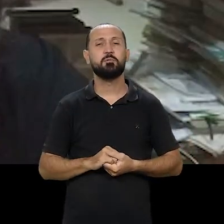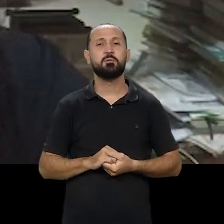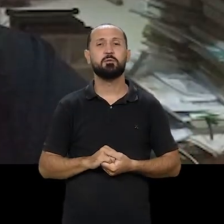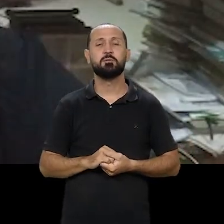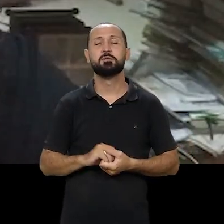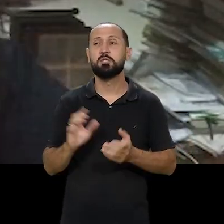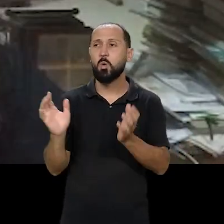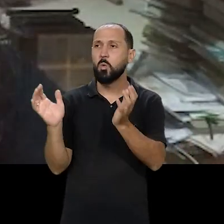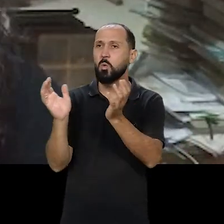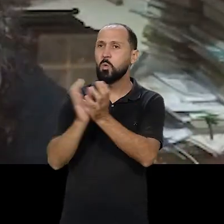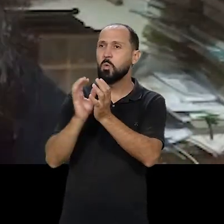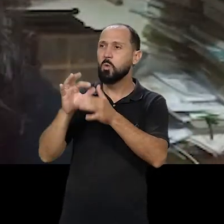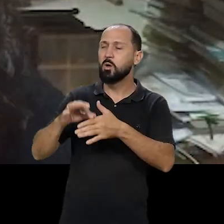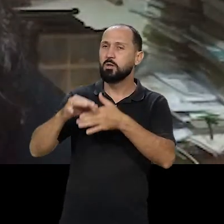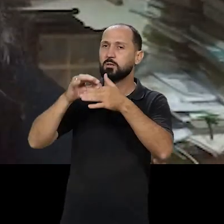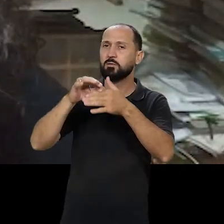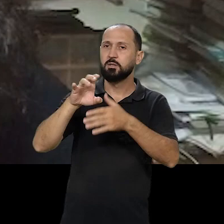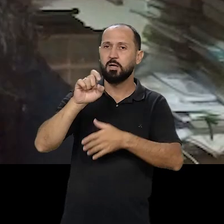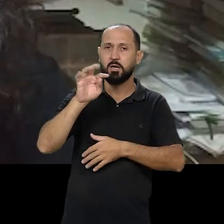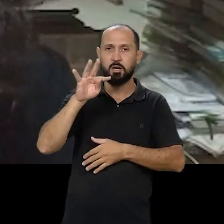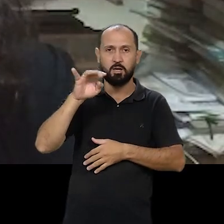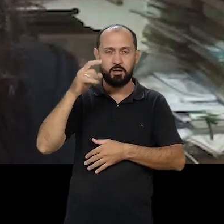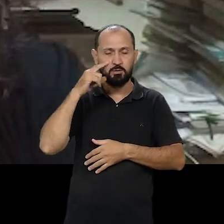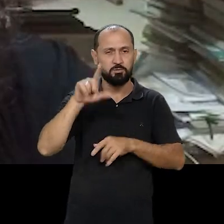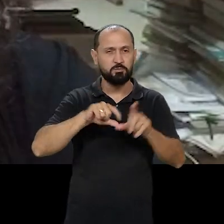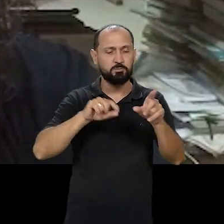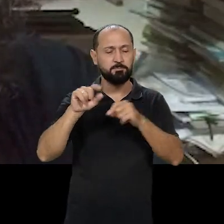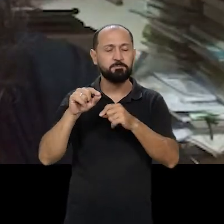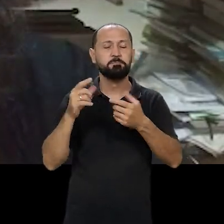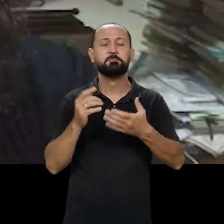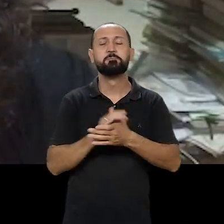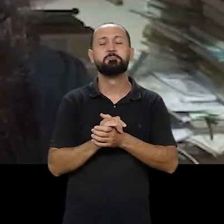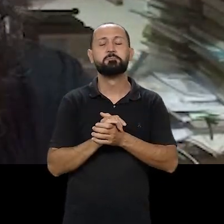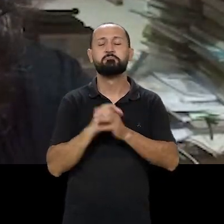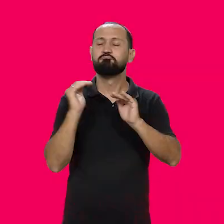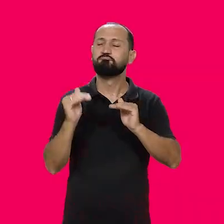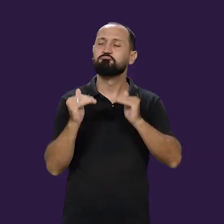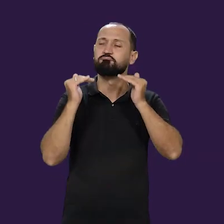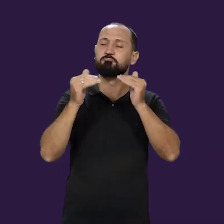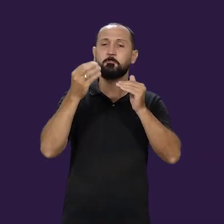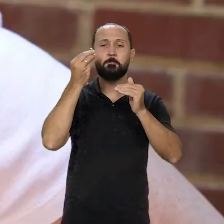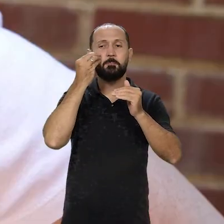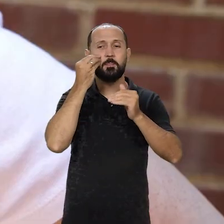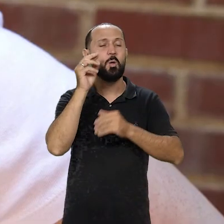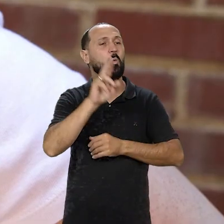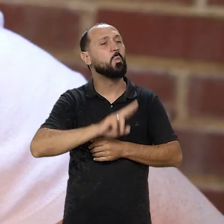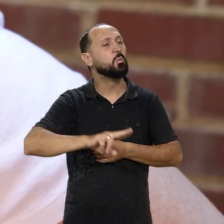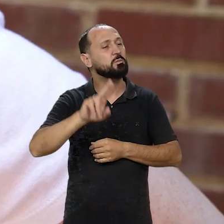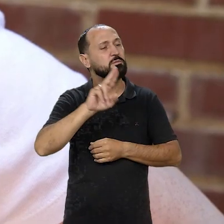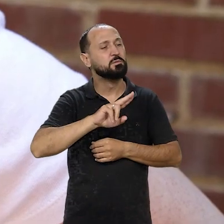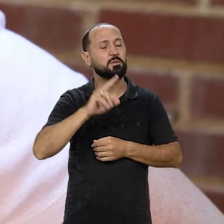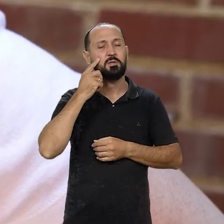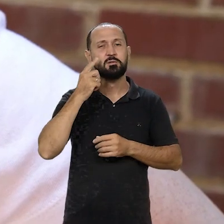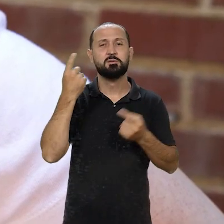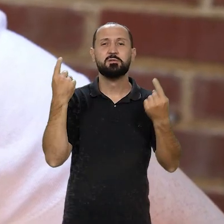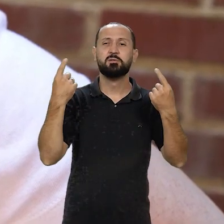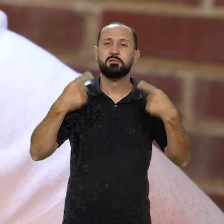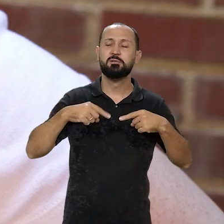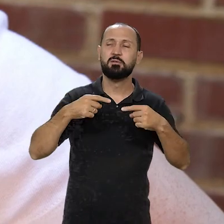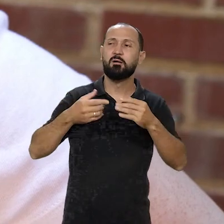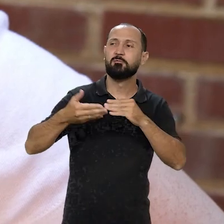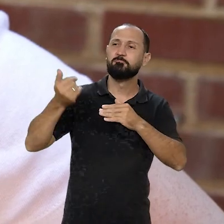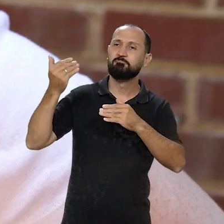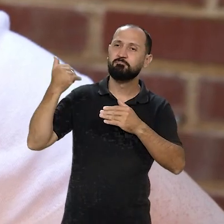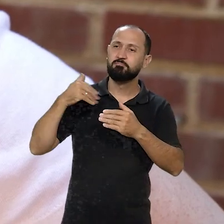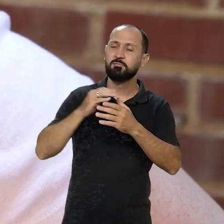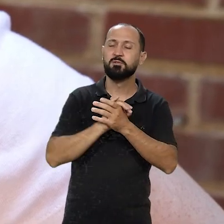fagocitantes. Já a Elite, segundo livro da saga A Seleção, da autora Kira Cass, vai tentar beber também nessas